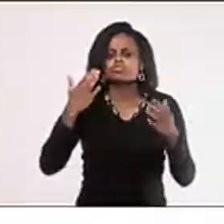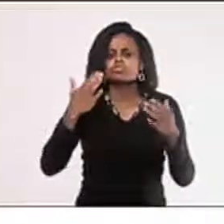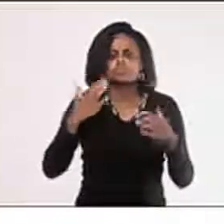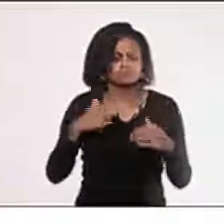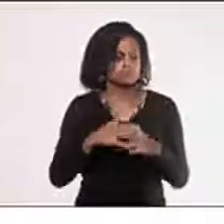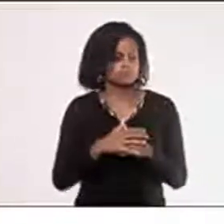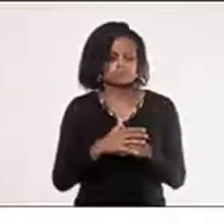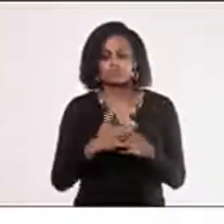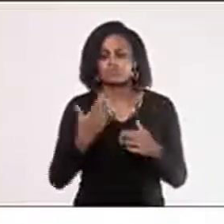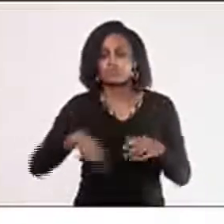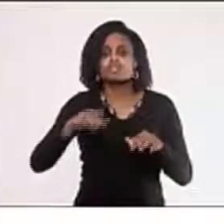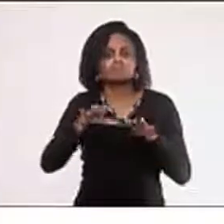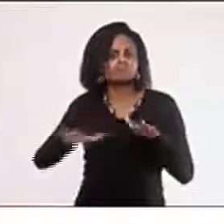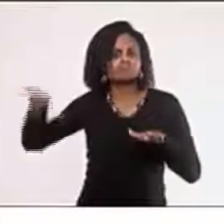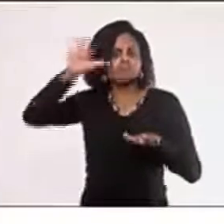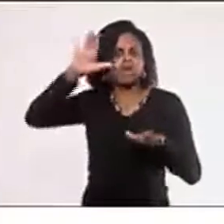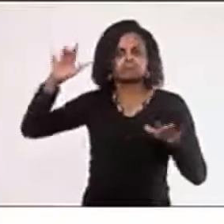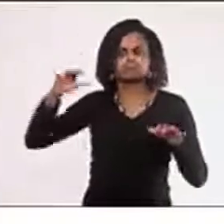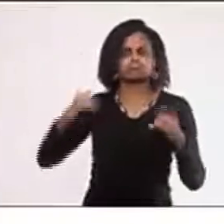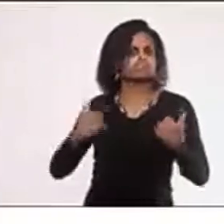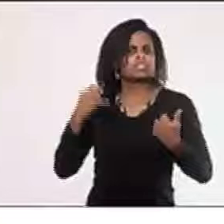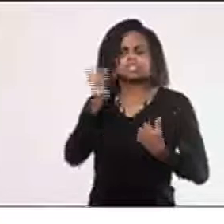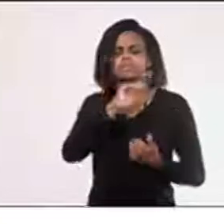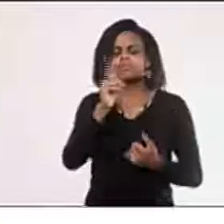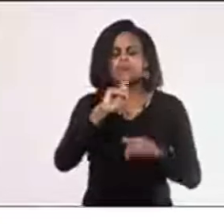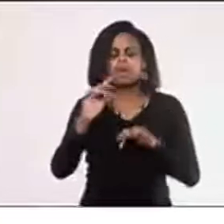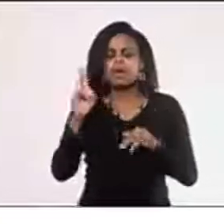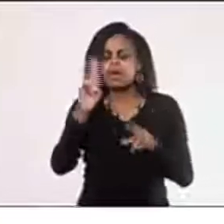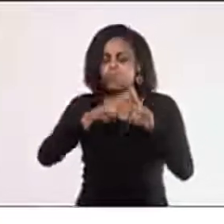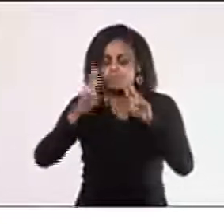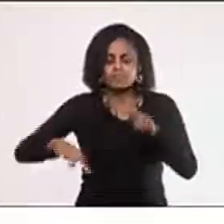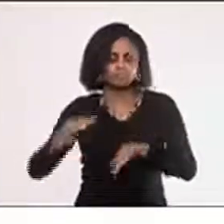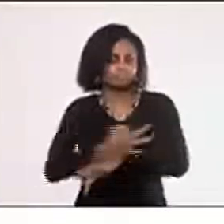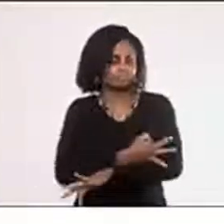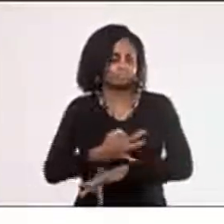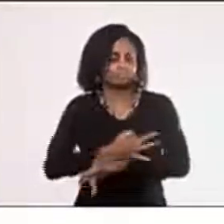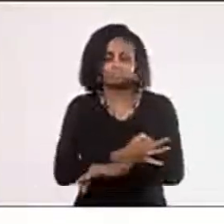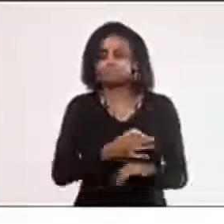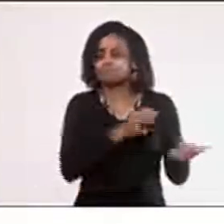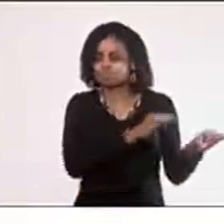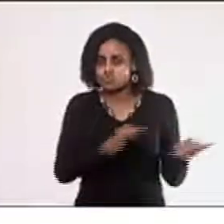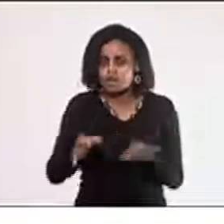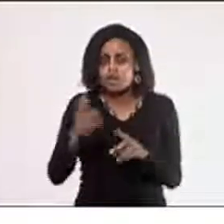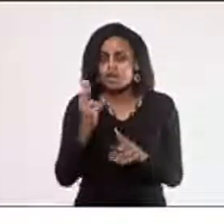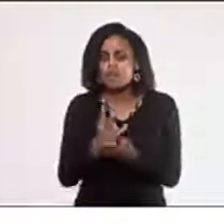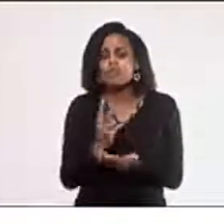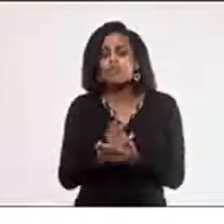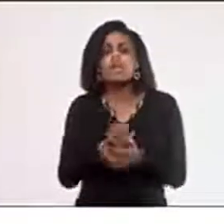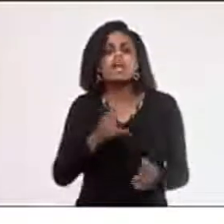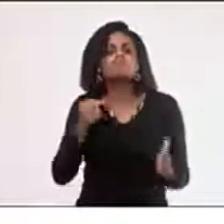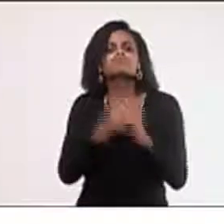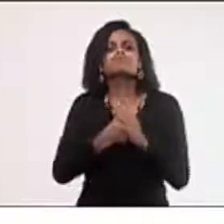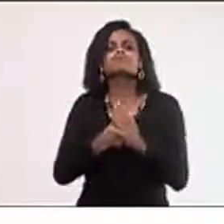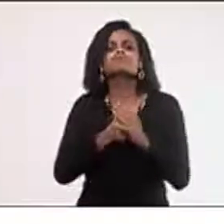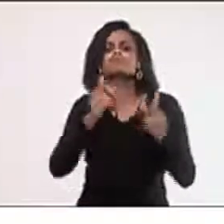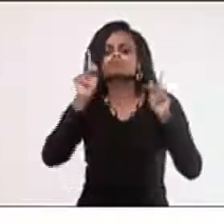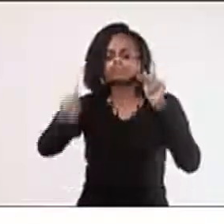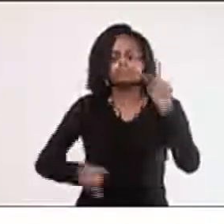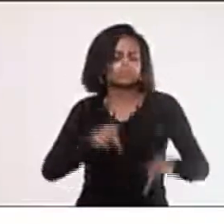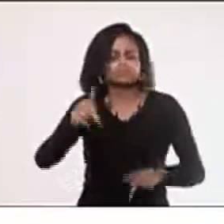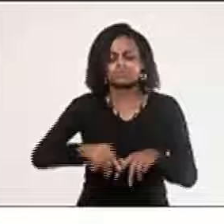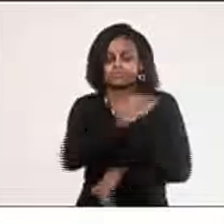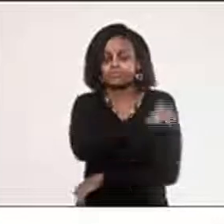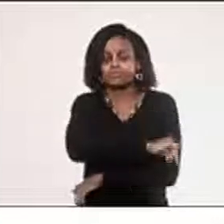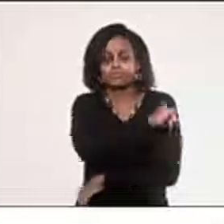elite. A UERJ segue resistindo, porque ela segue resistindo pela população do estado do Rio de Janeiro. Ela